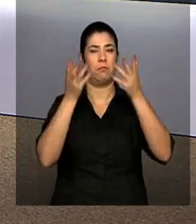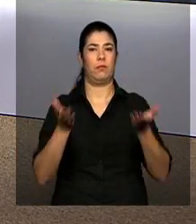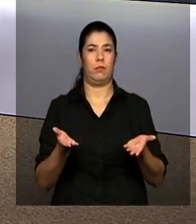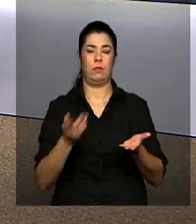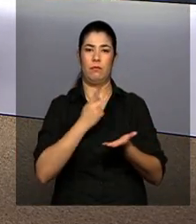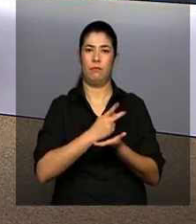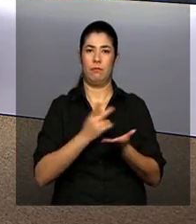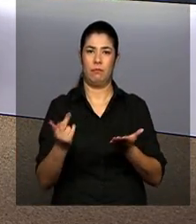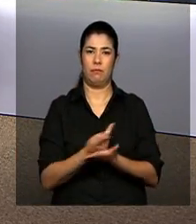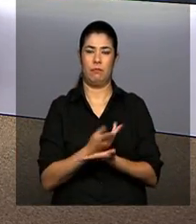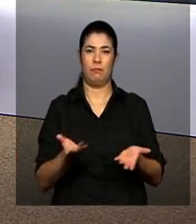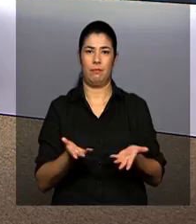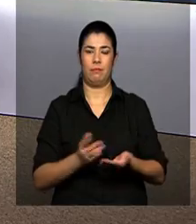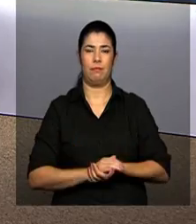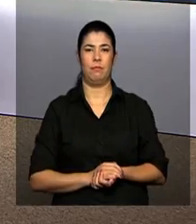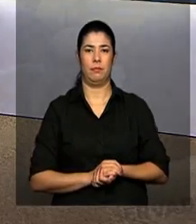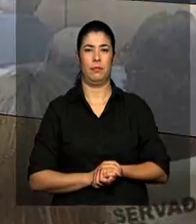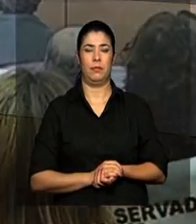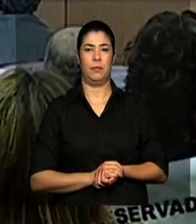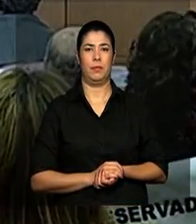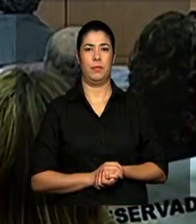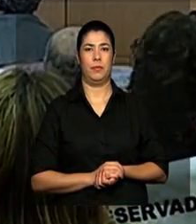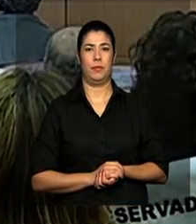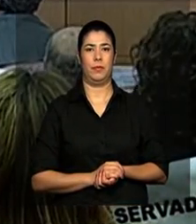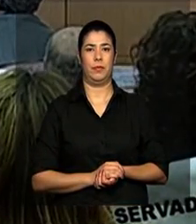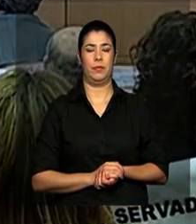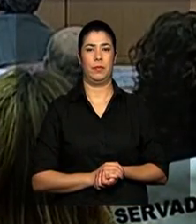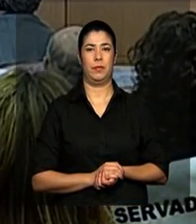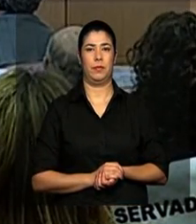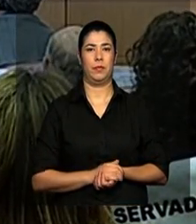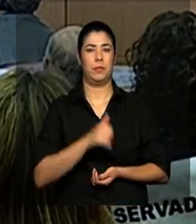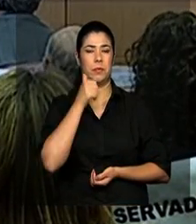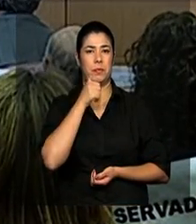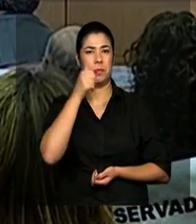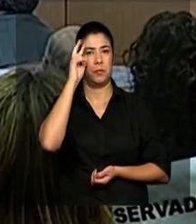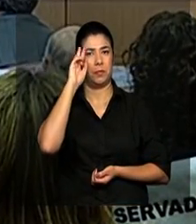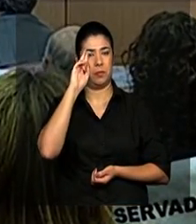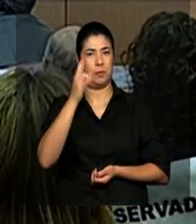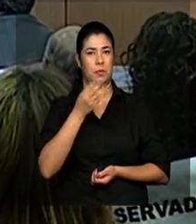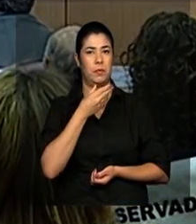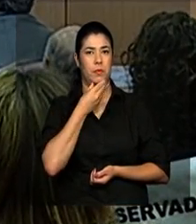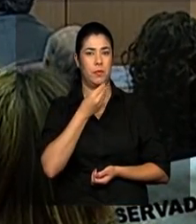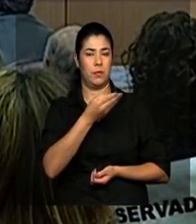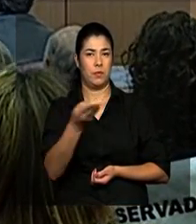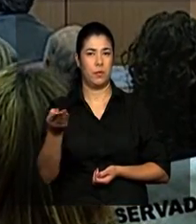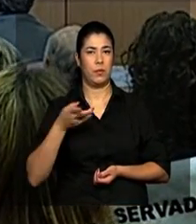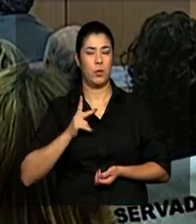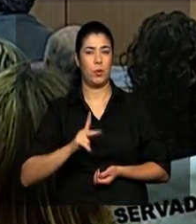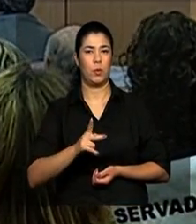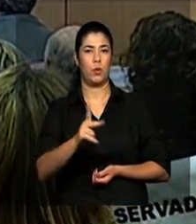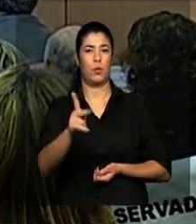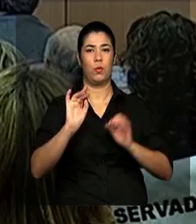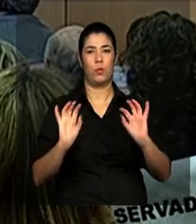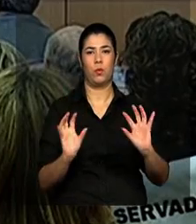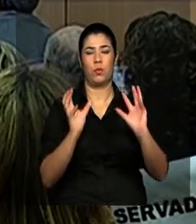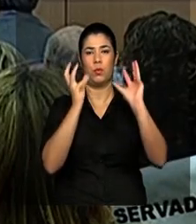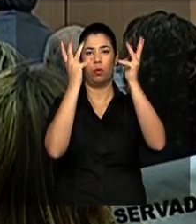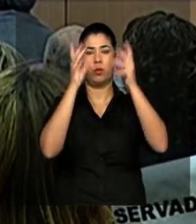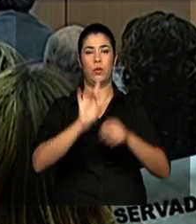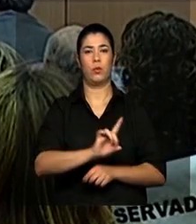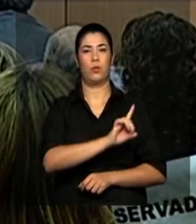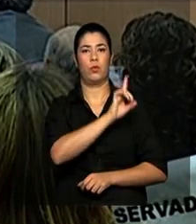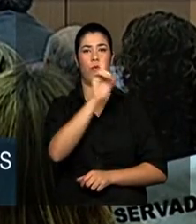começa neste momento. Senhoras e senhores, em continuidade às comemorações do